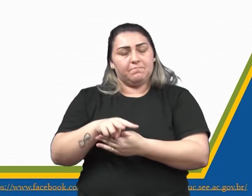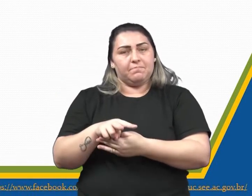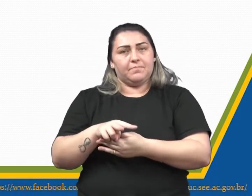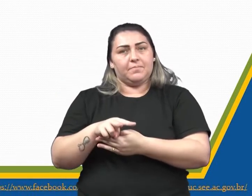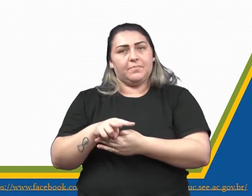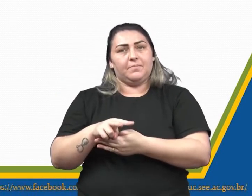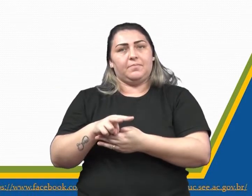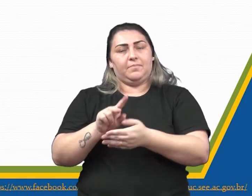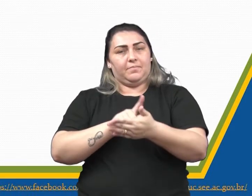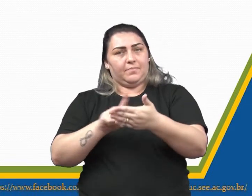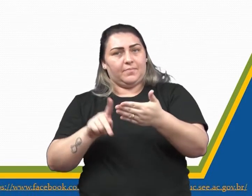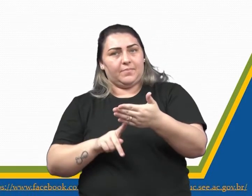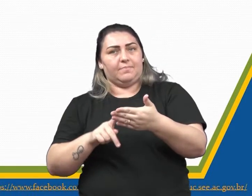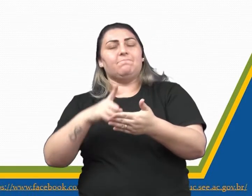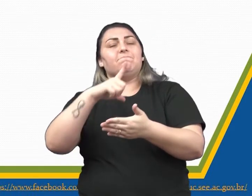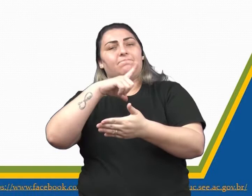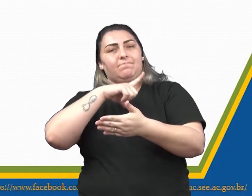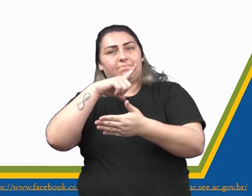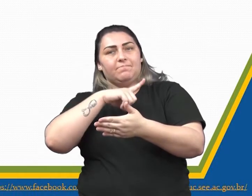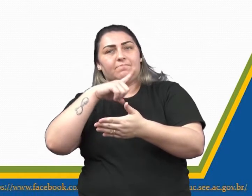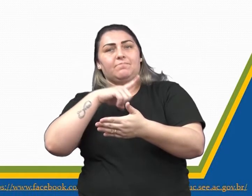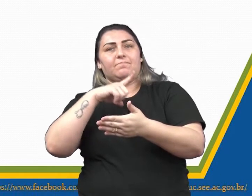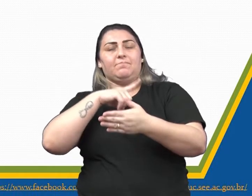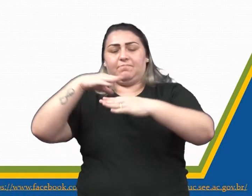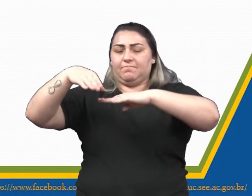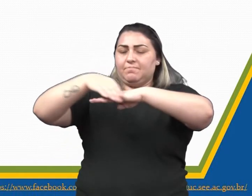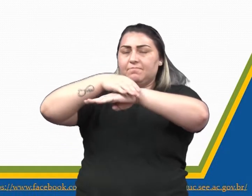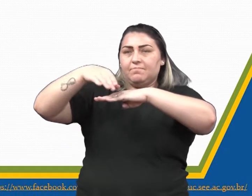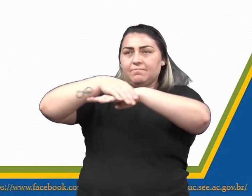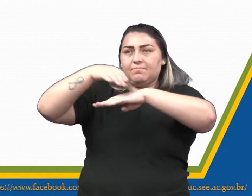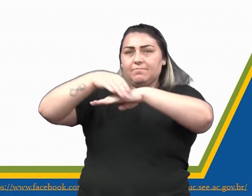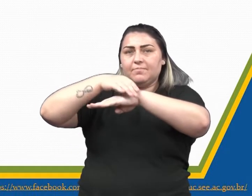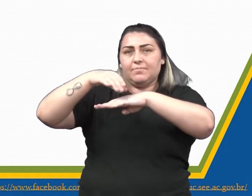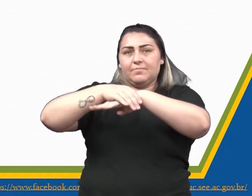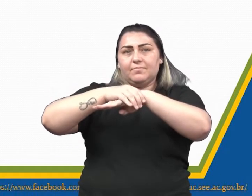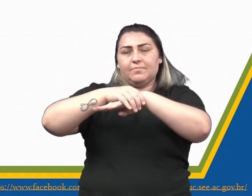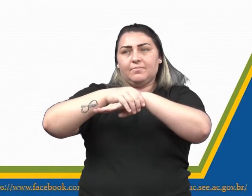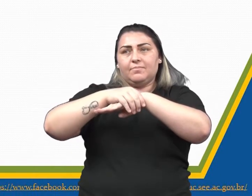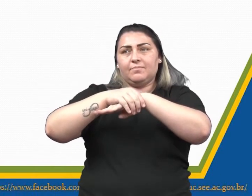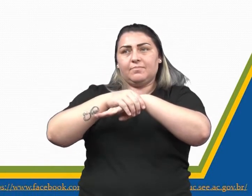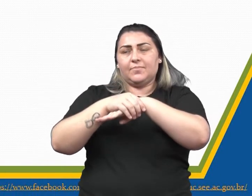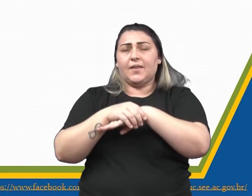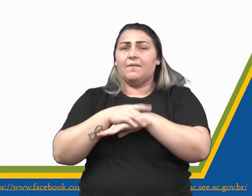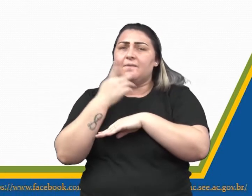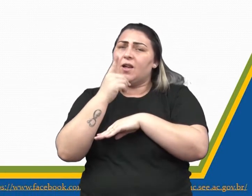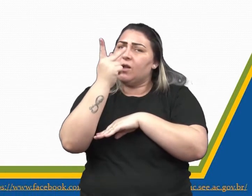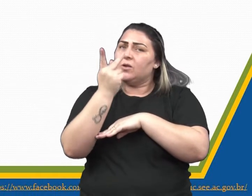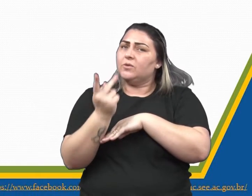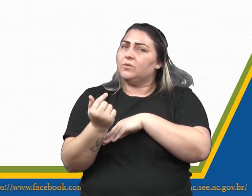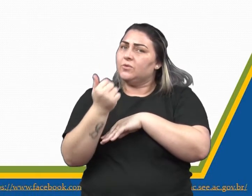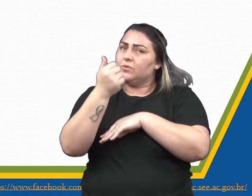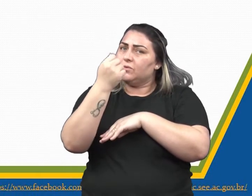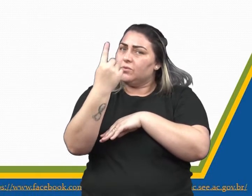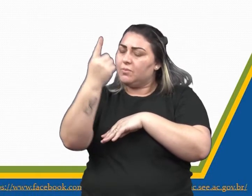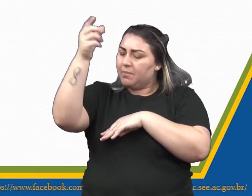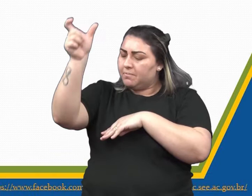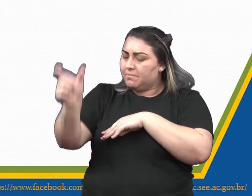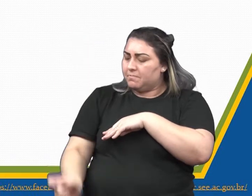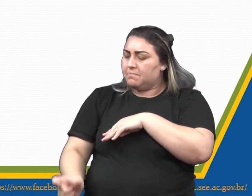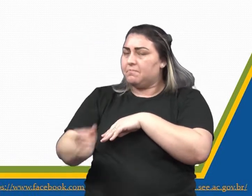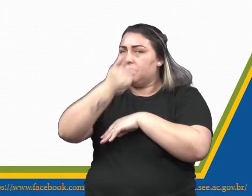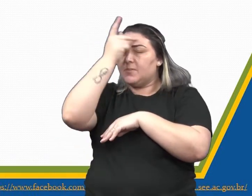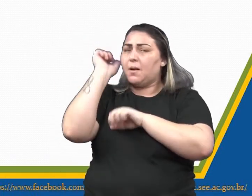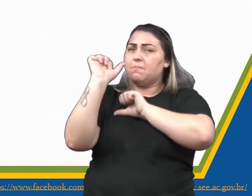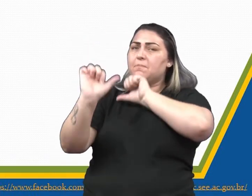nesse poema, ele possui de um sapato, né, que fala de uma pessoa que está em